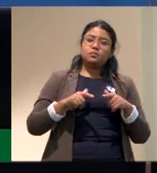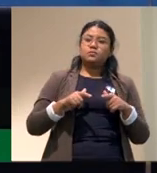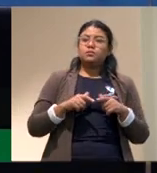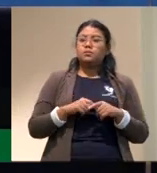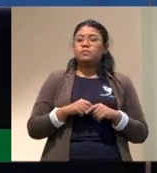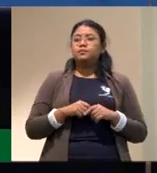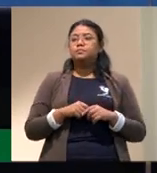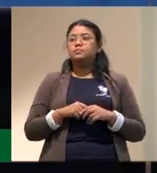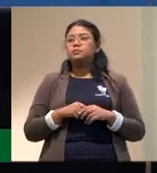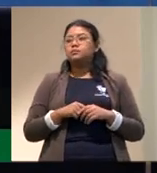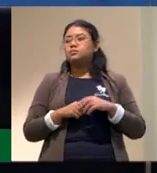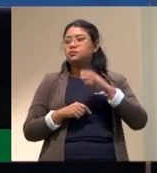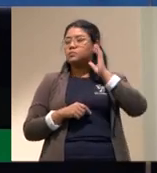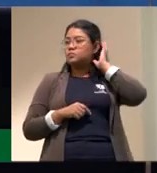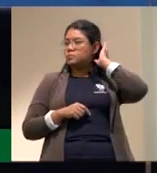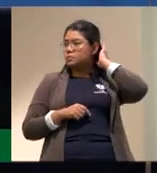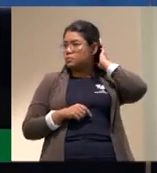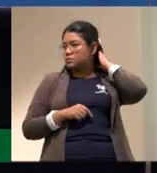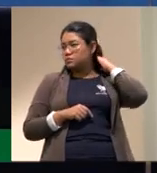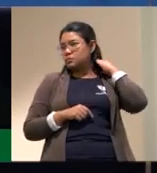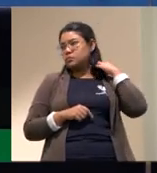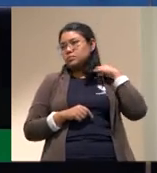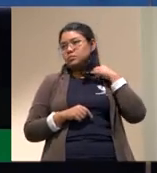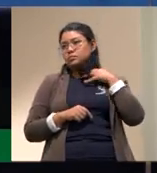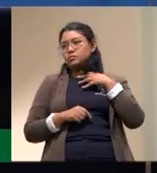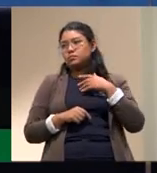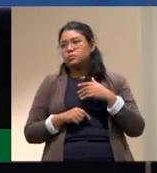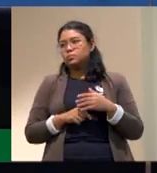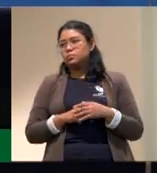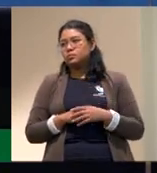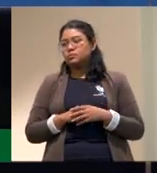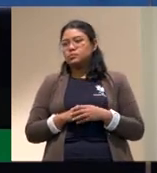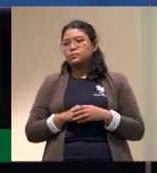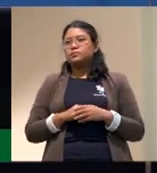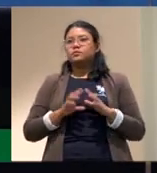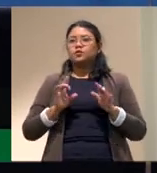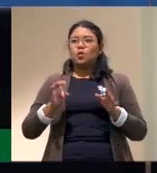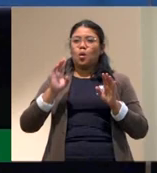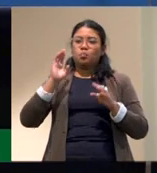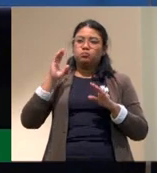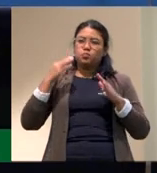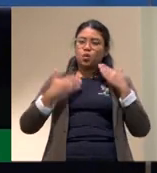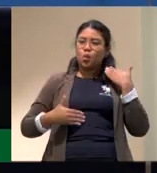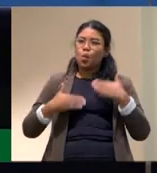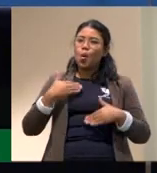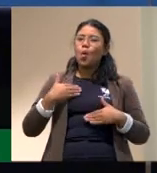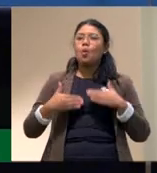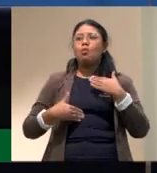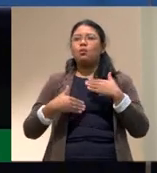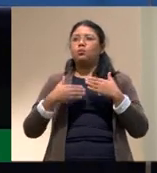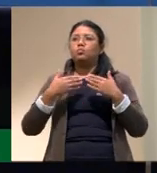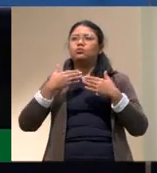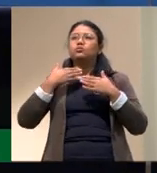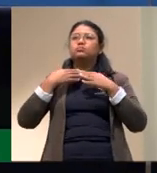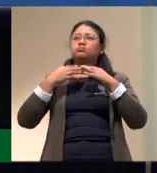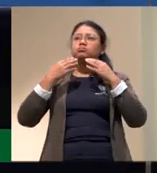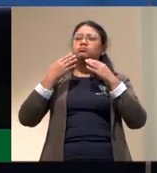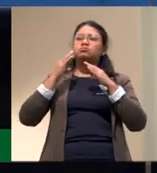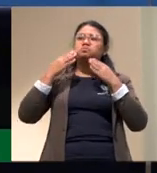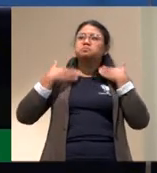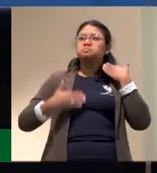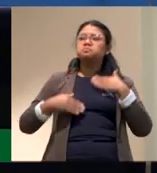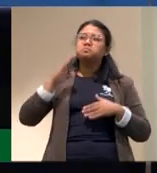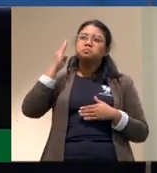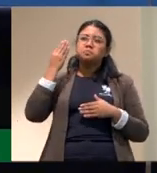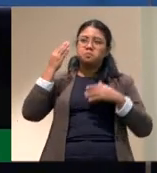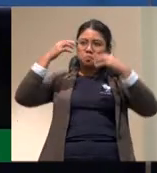também um mero resultado de um processo de desenvolvimento biológico, fonológico, né? E